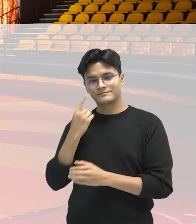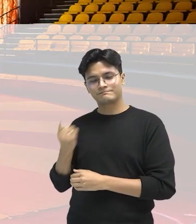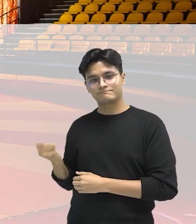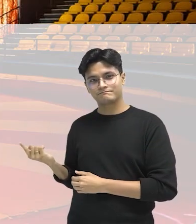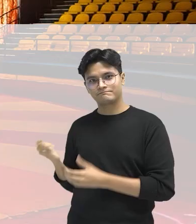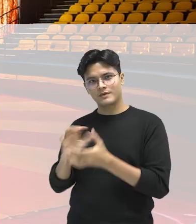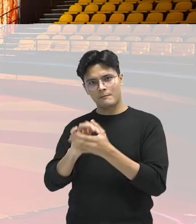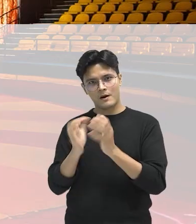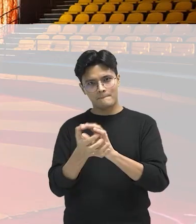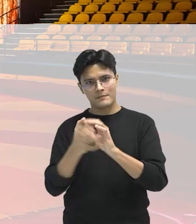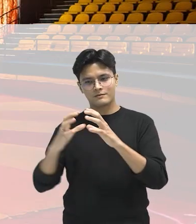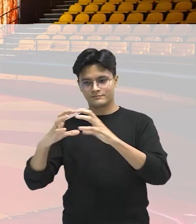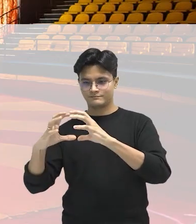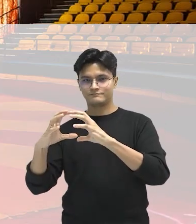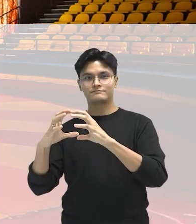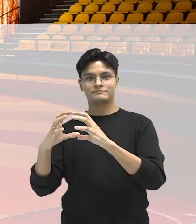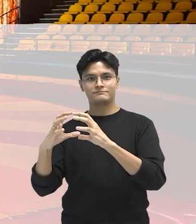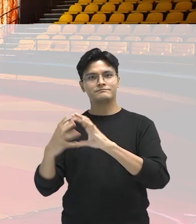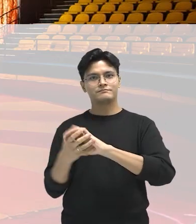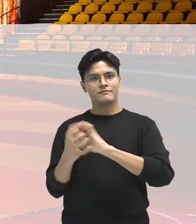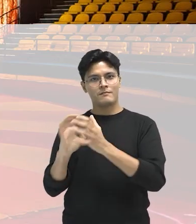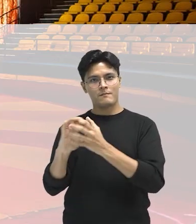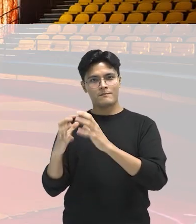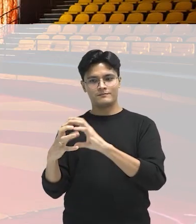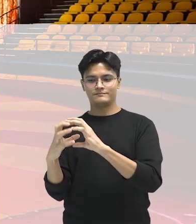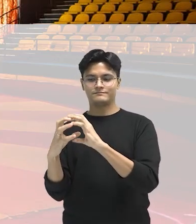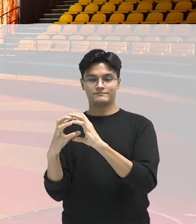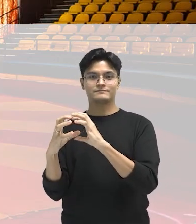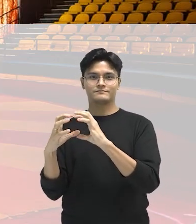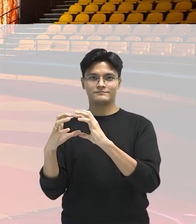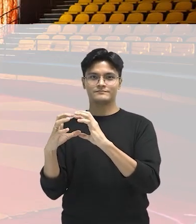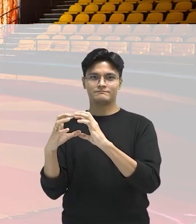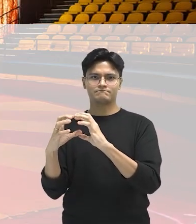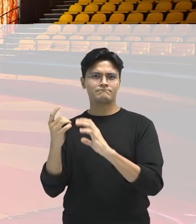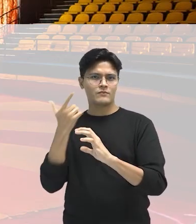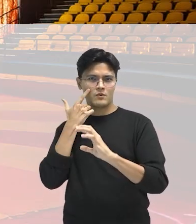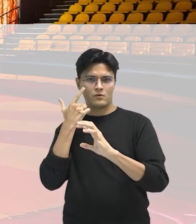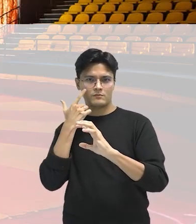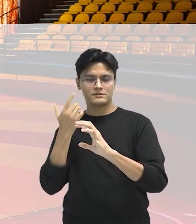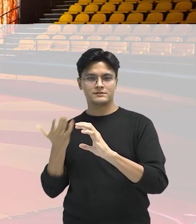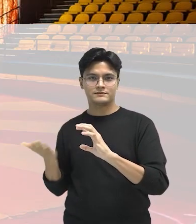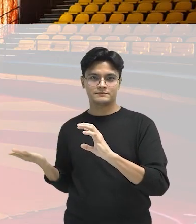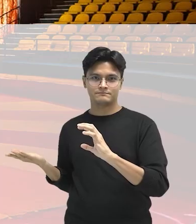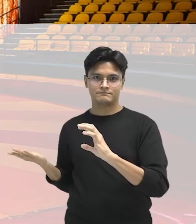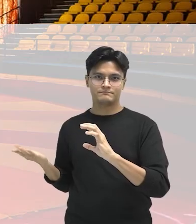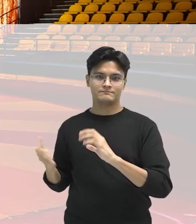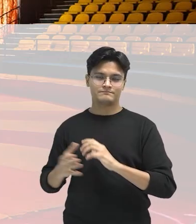E já vai dando o formato para ela de bolinha. Observem aqui.